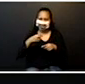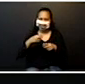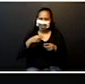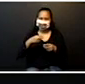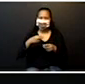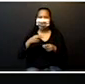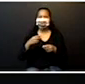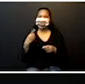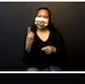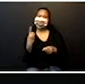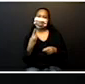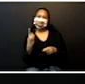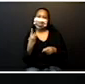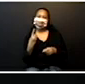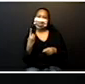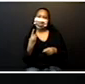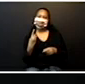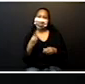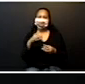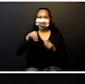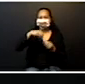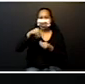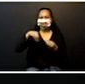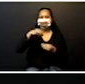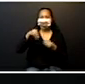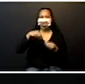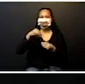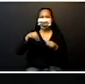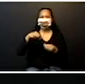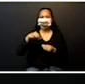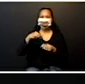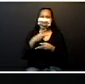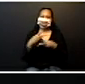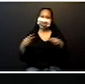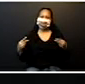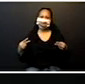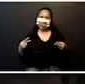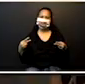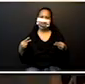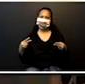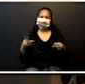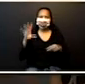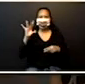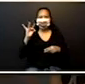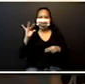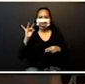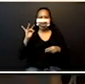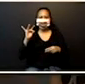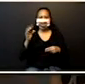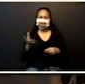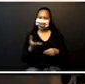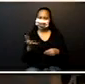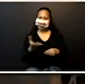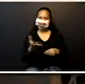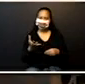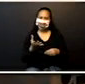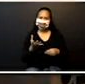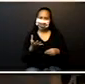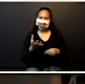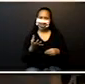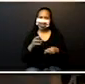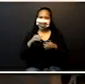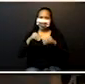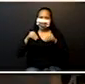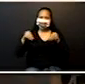no liquidificador, misture tal coisa, coe a farinha,